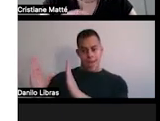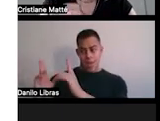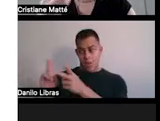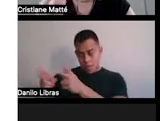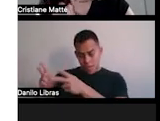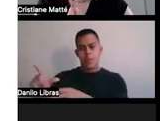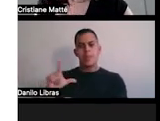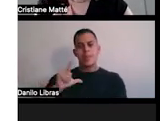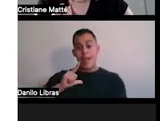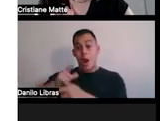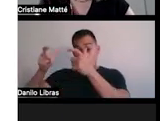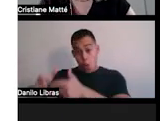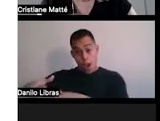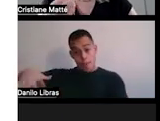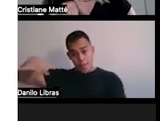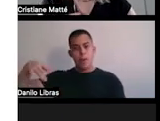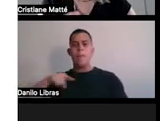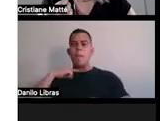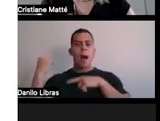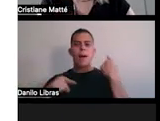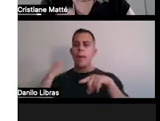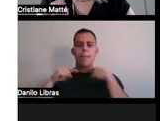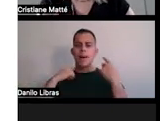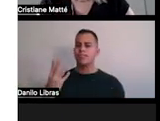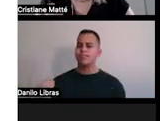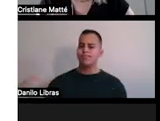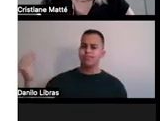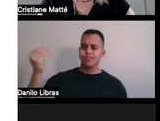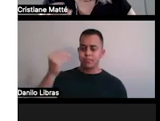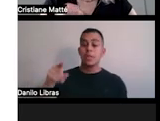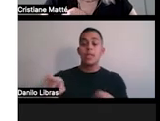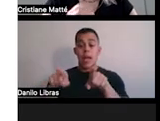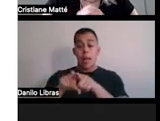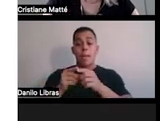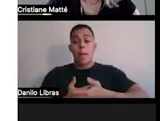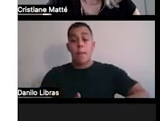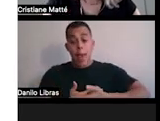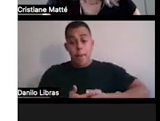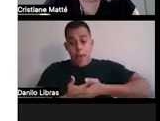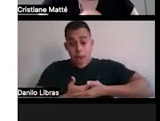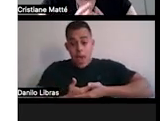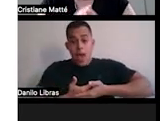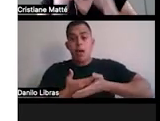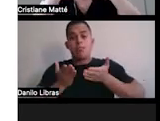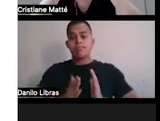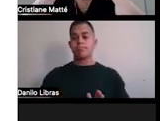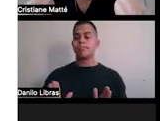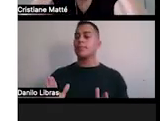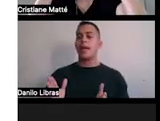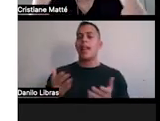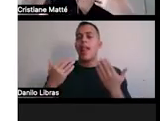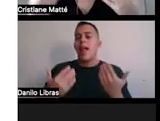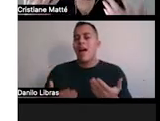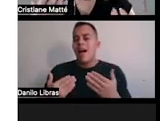tinha uma mortalidade muito alta e um grande número de bebês nascidos com baixo peso. Então, ele começou a